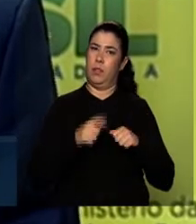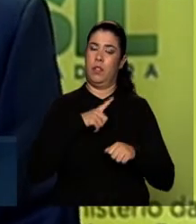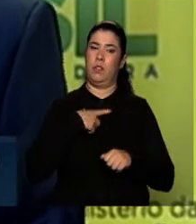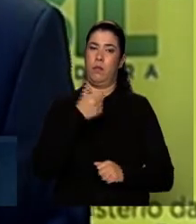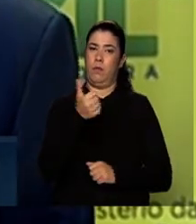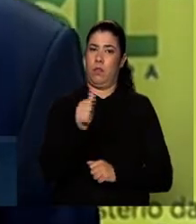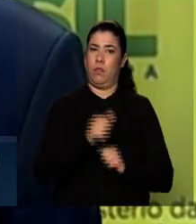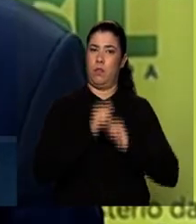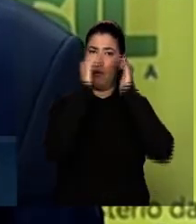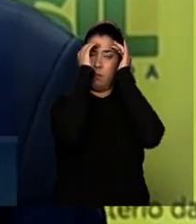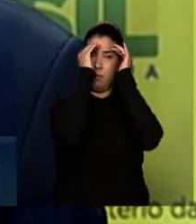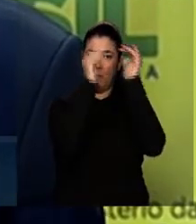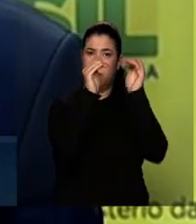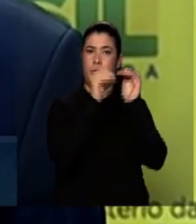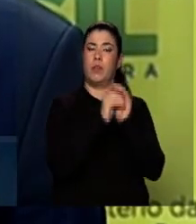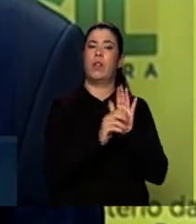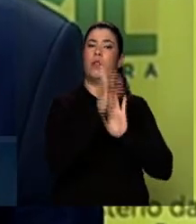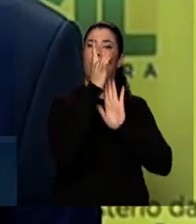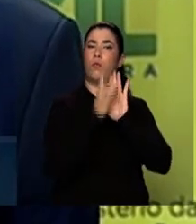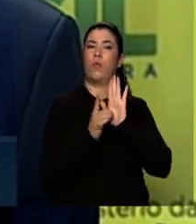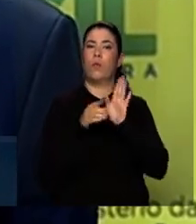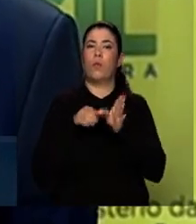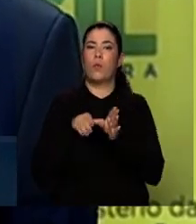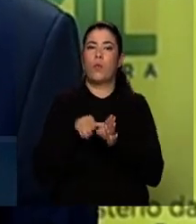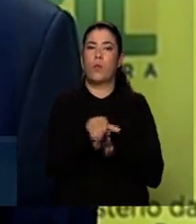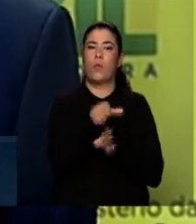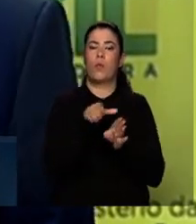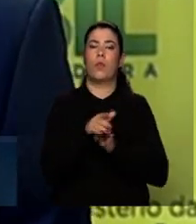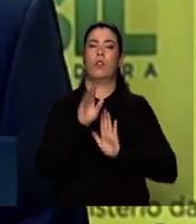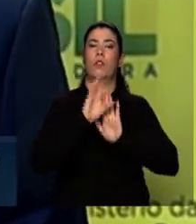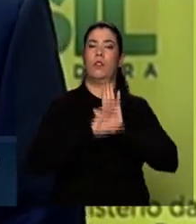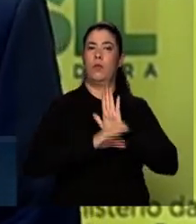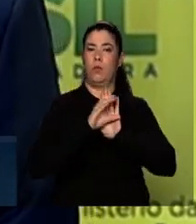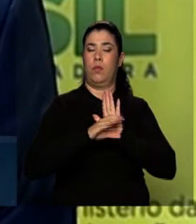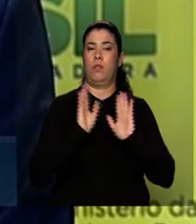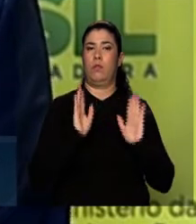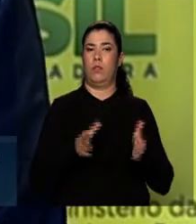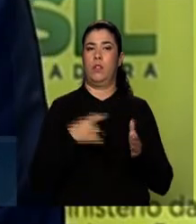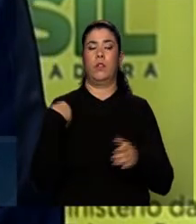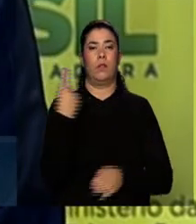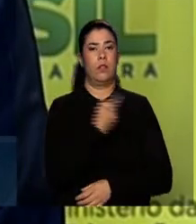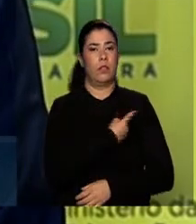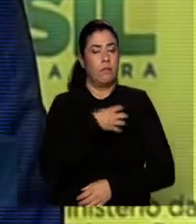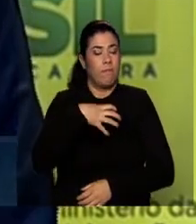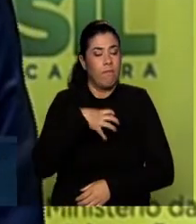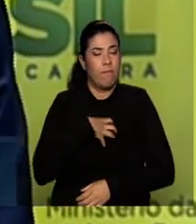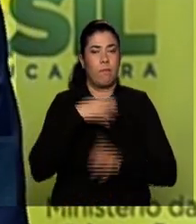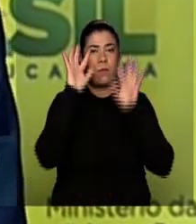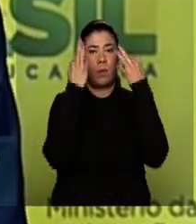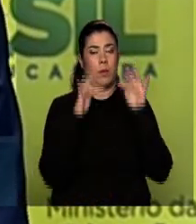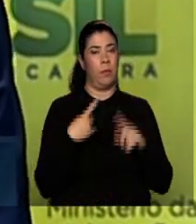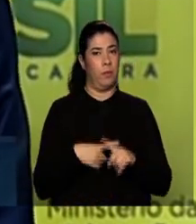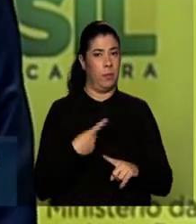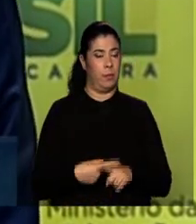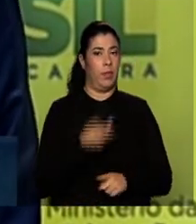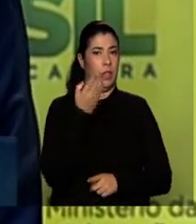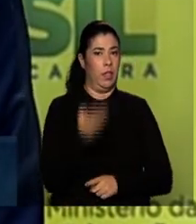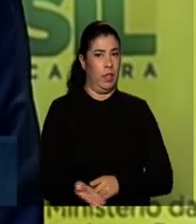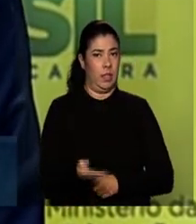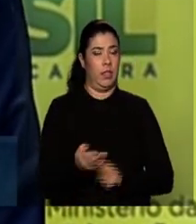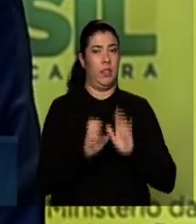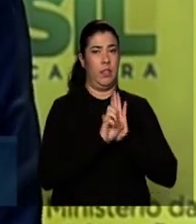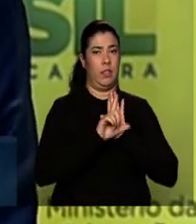que exige respeito a essas diretrizes curriculares. E nós ficamos muito felizes, exatamente porque este